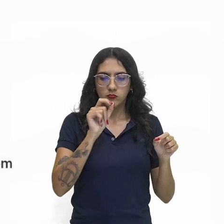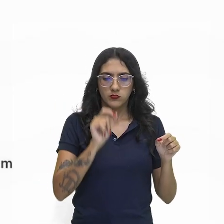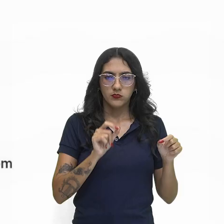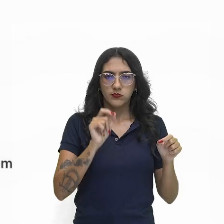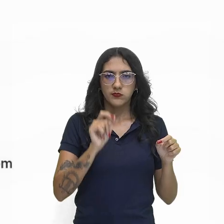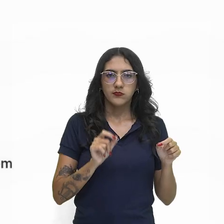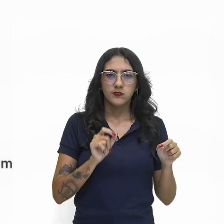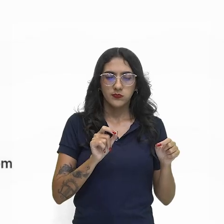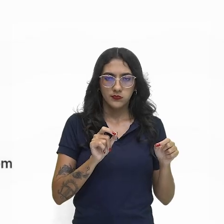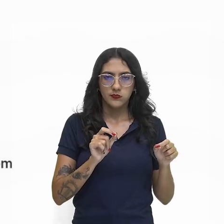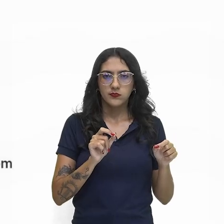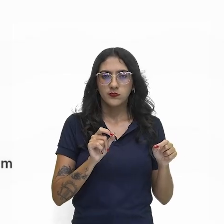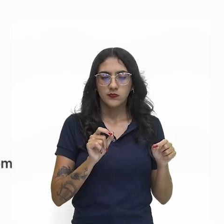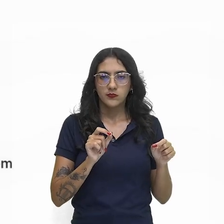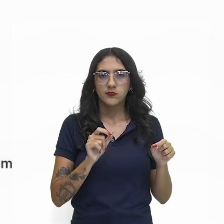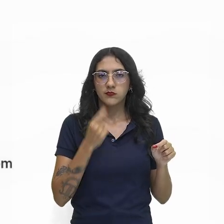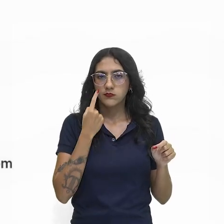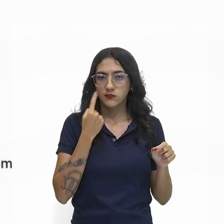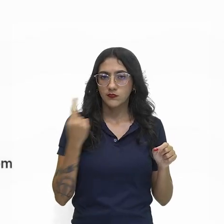centro da elipse.